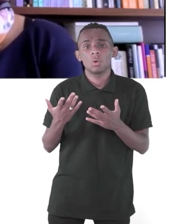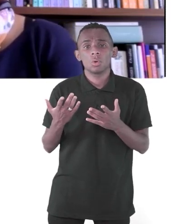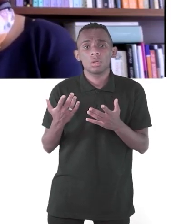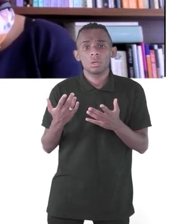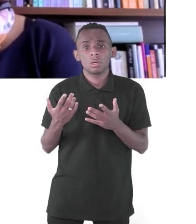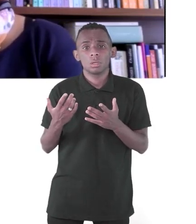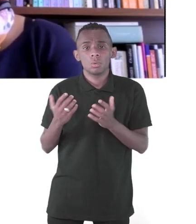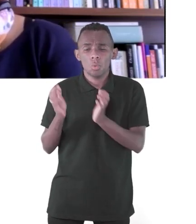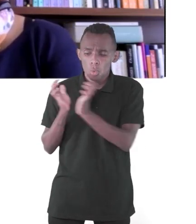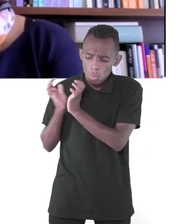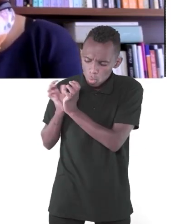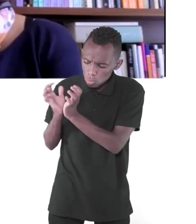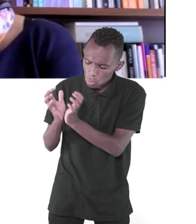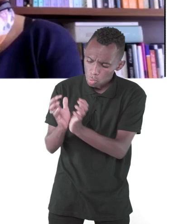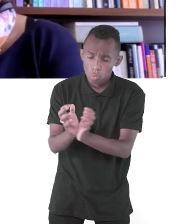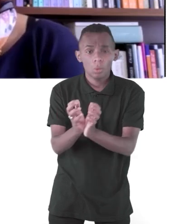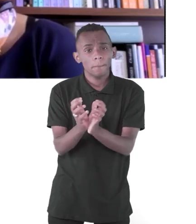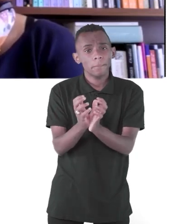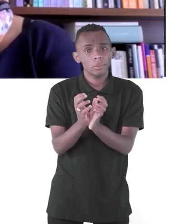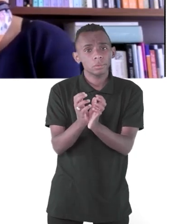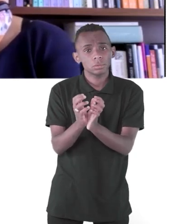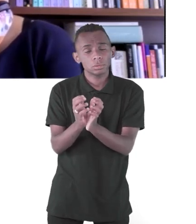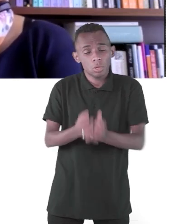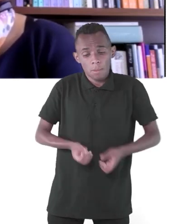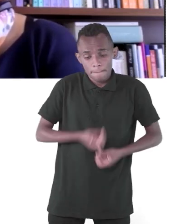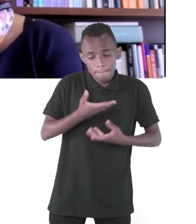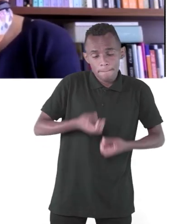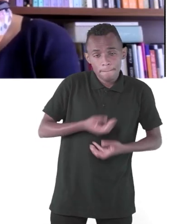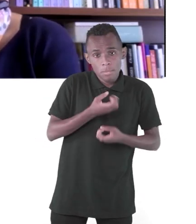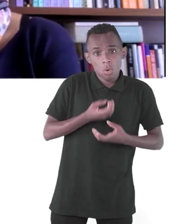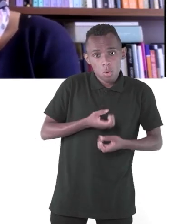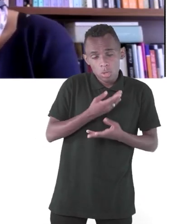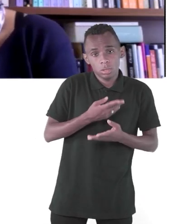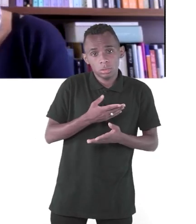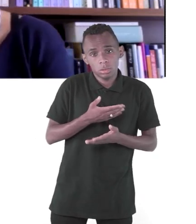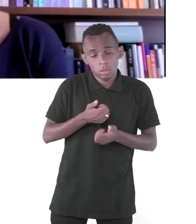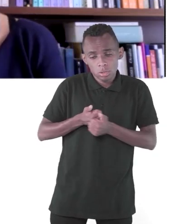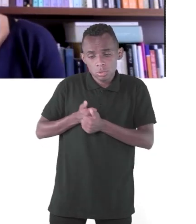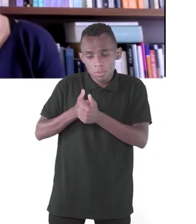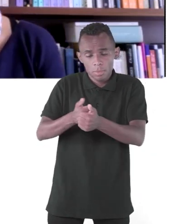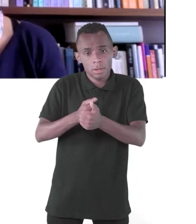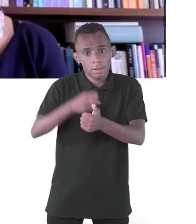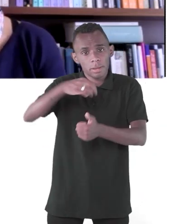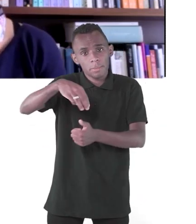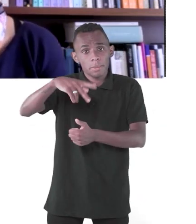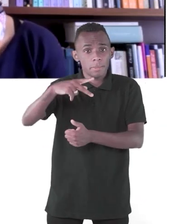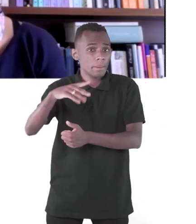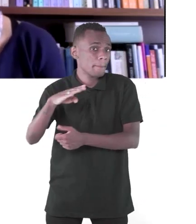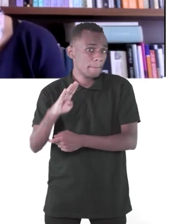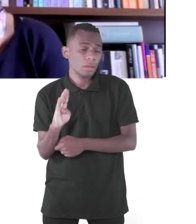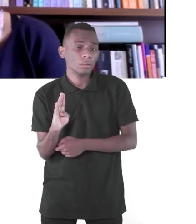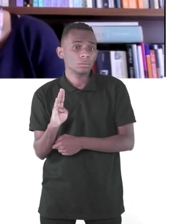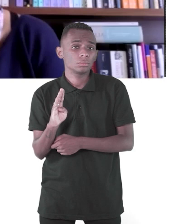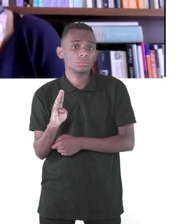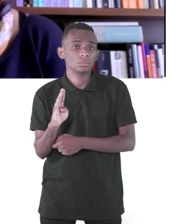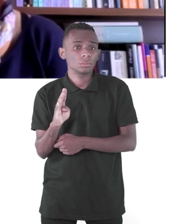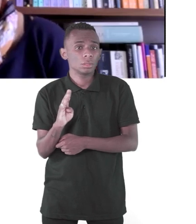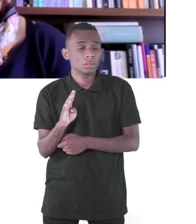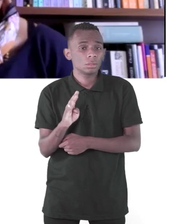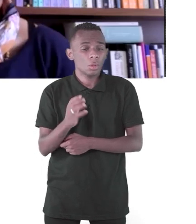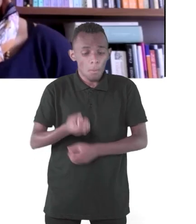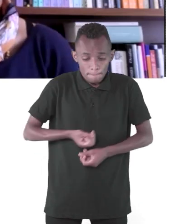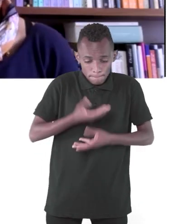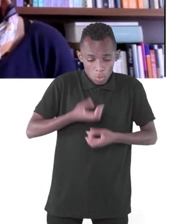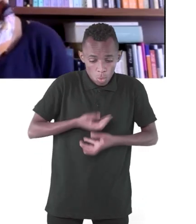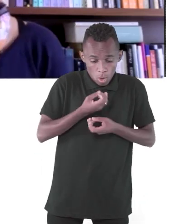uma estirpe de poetas que seguiram a MPB, né? Exato, são poetas